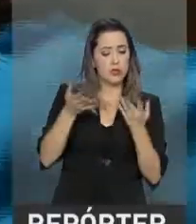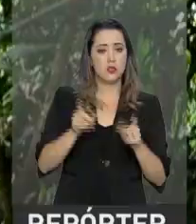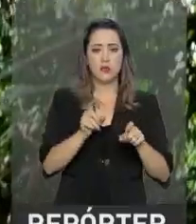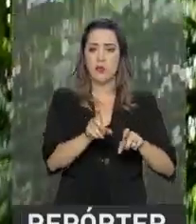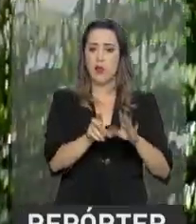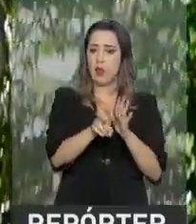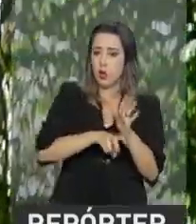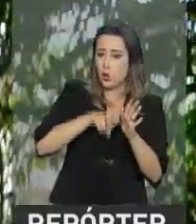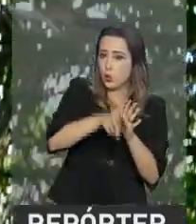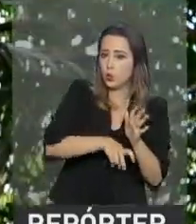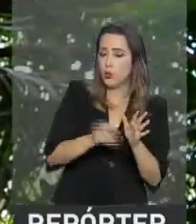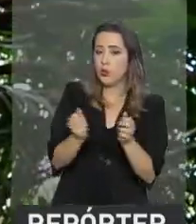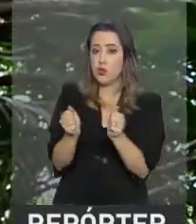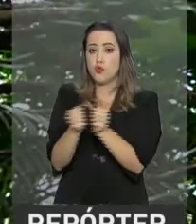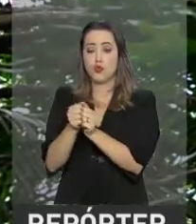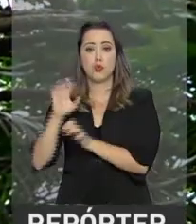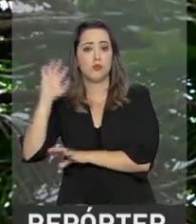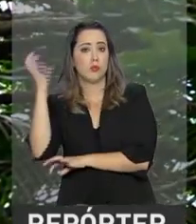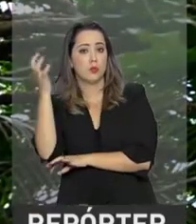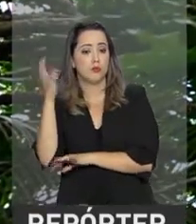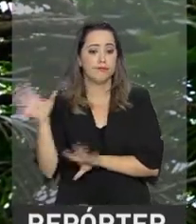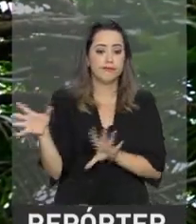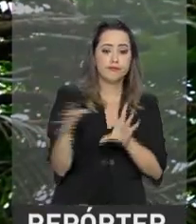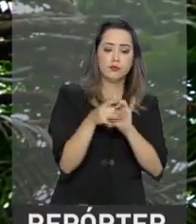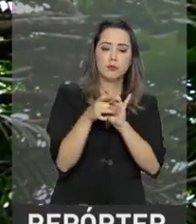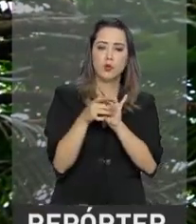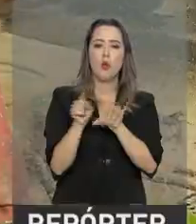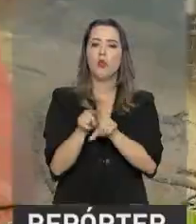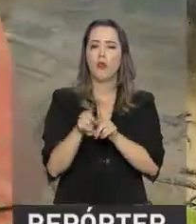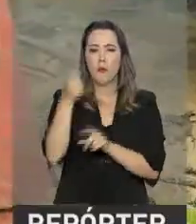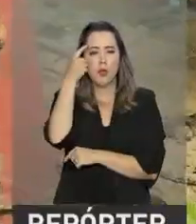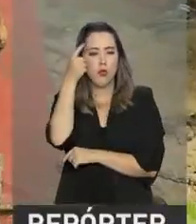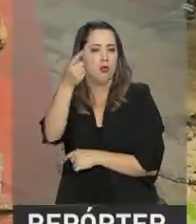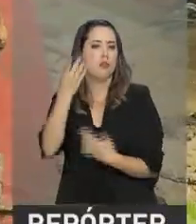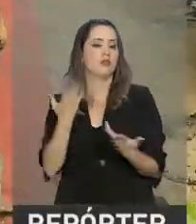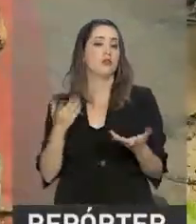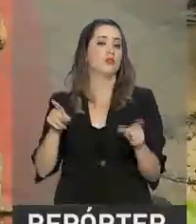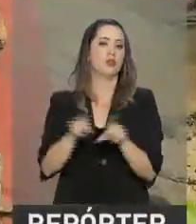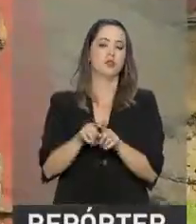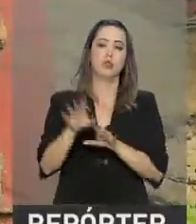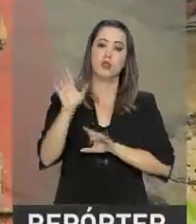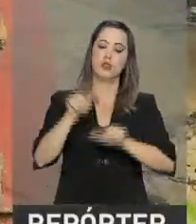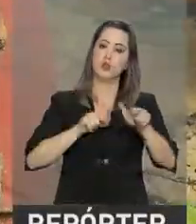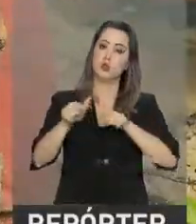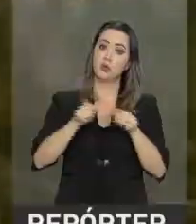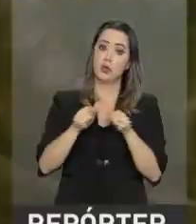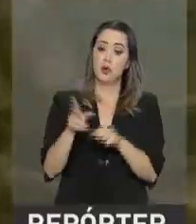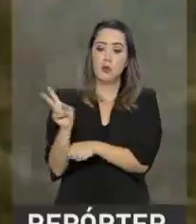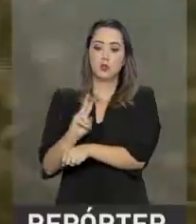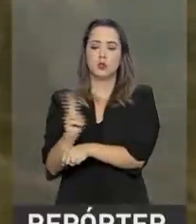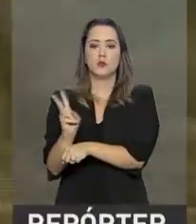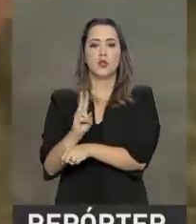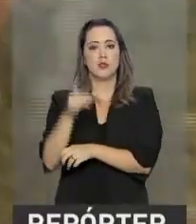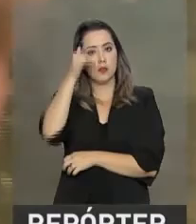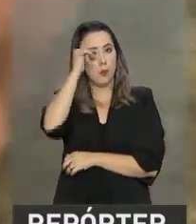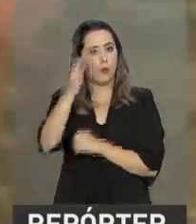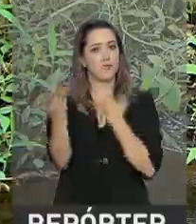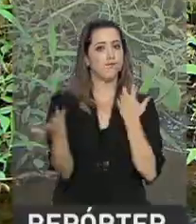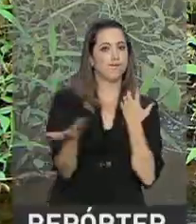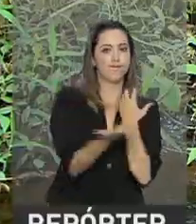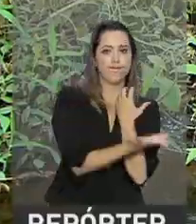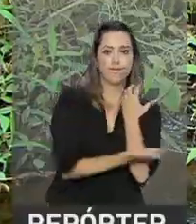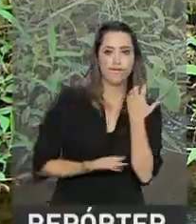de outro vão ser reforçadas ações de inteligência e as operações de combate ao desmatamento ilegal